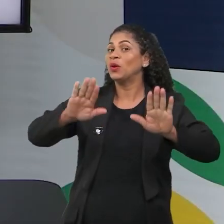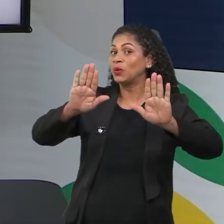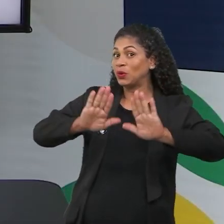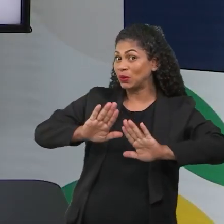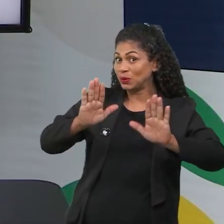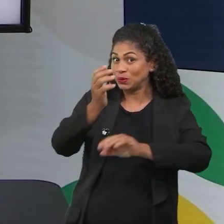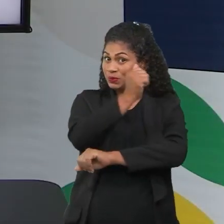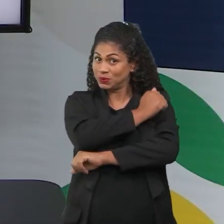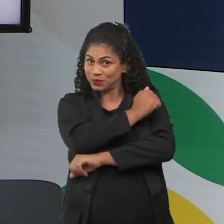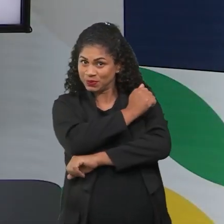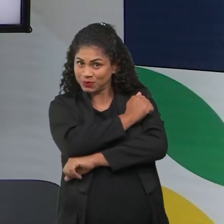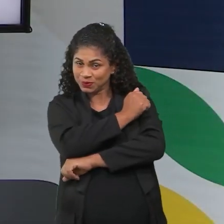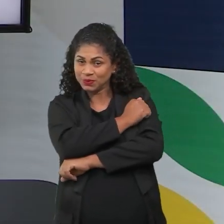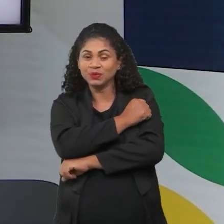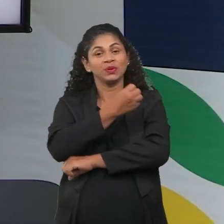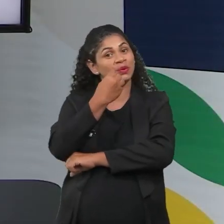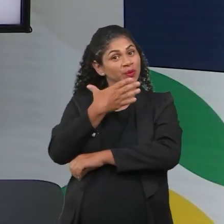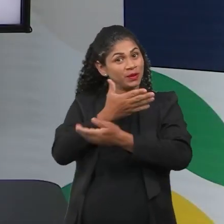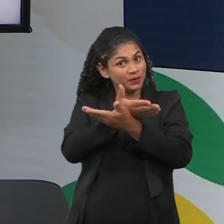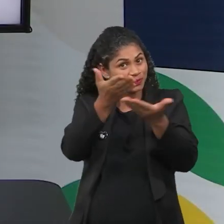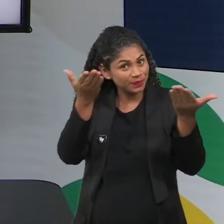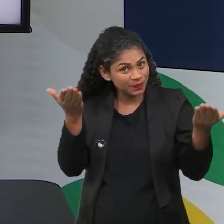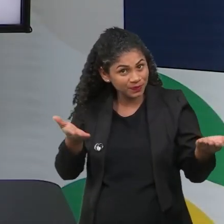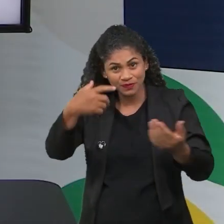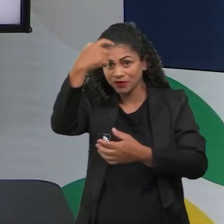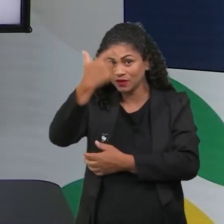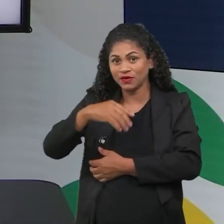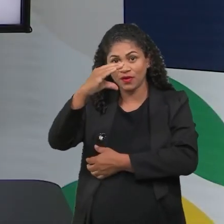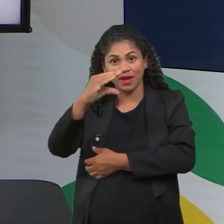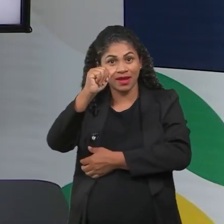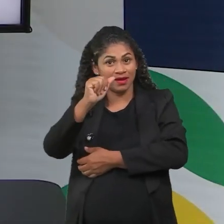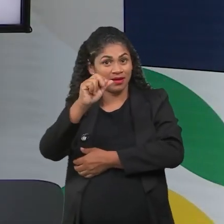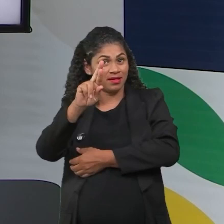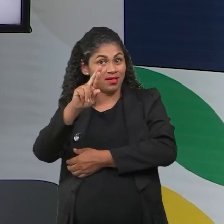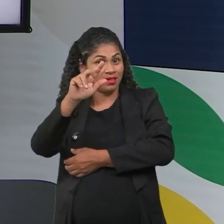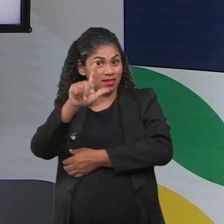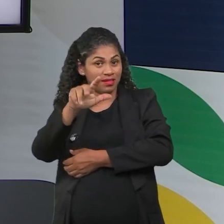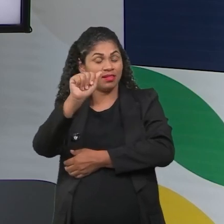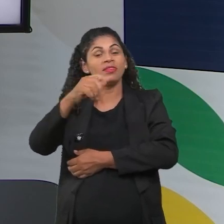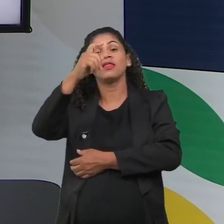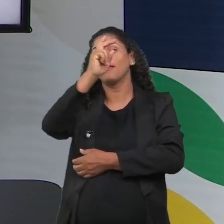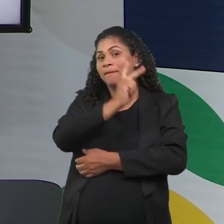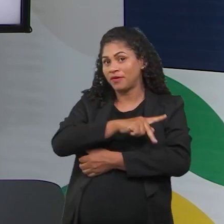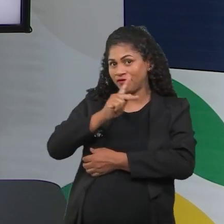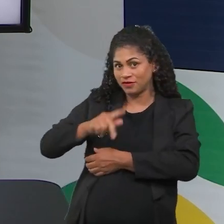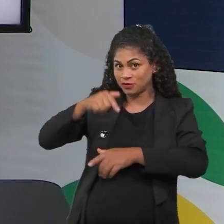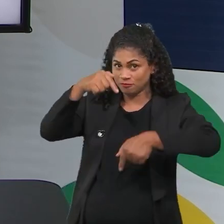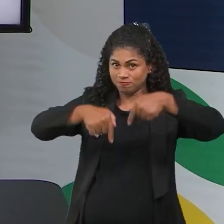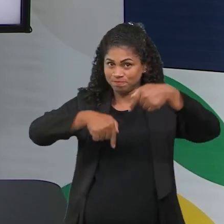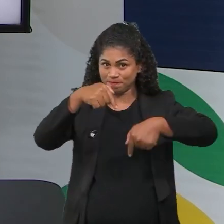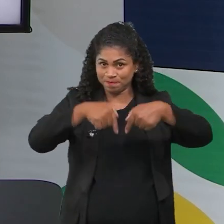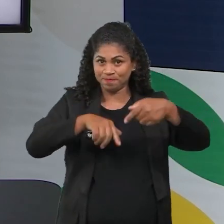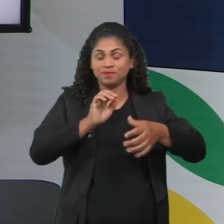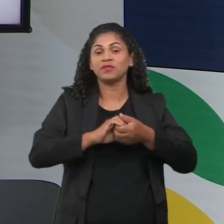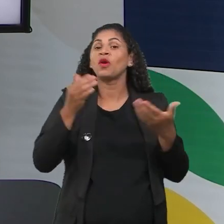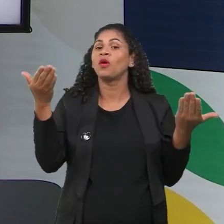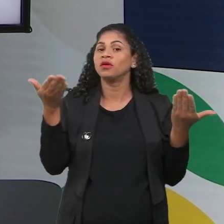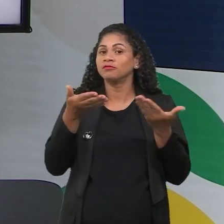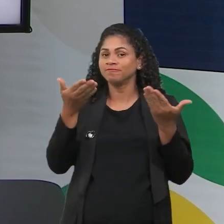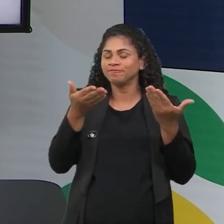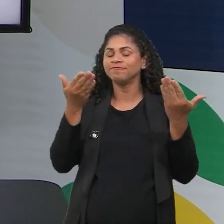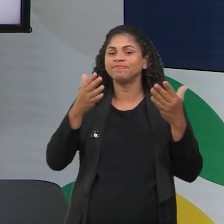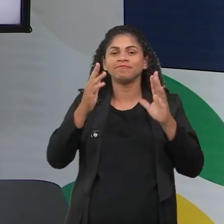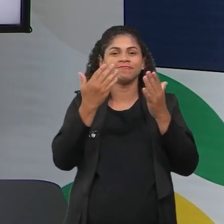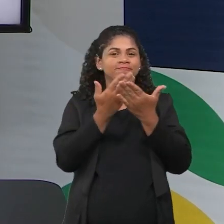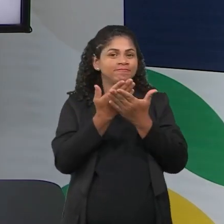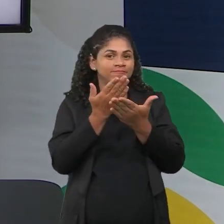Olá, queridos alunos! Tudo bem com vocês? Chamo Carla Nonomura e eu sou a sua professora de Química. Hoje, a nossa aula